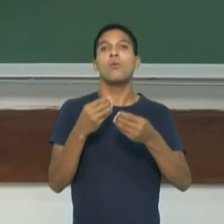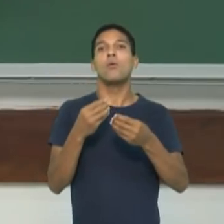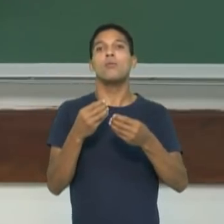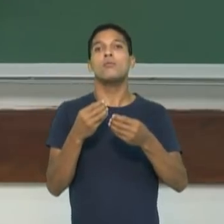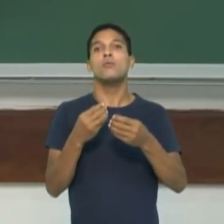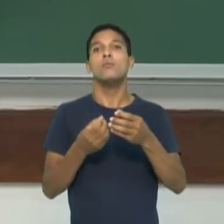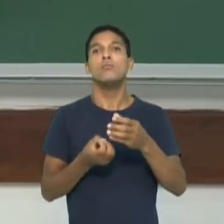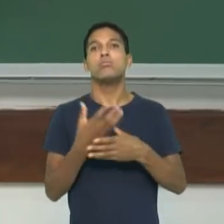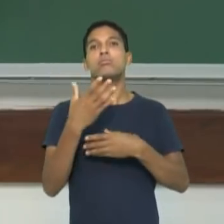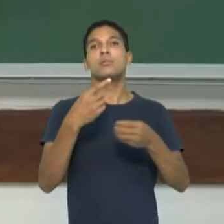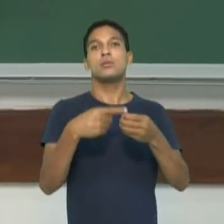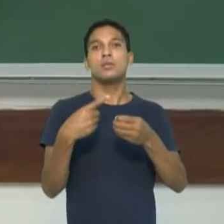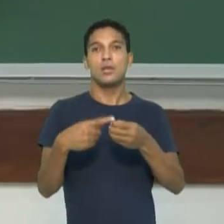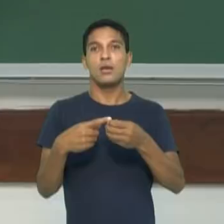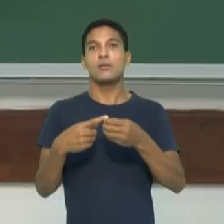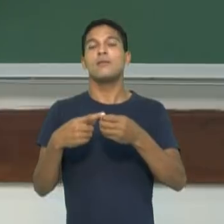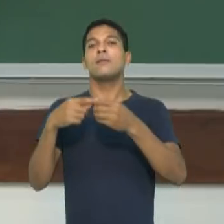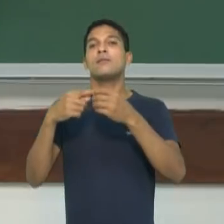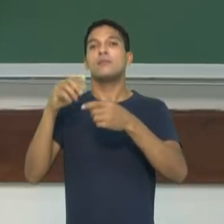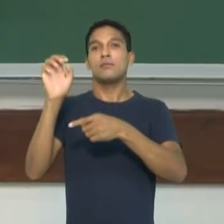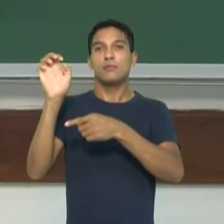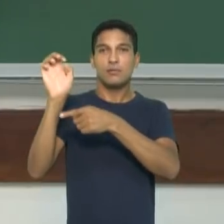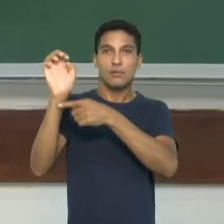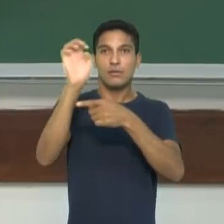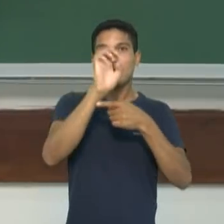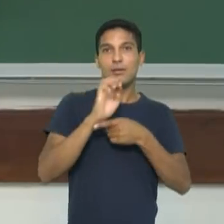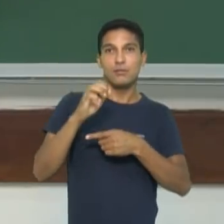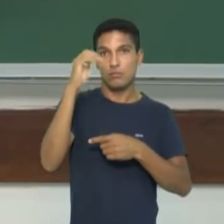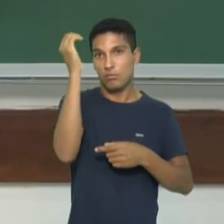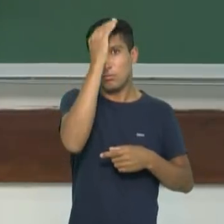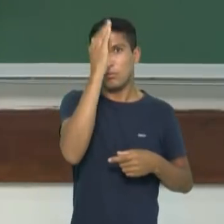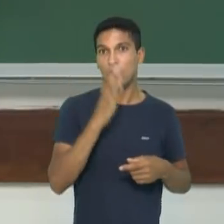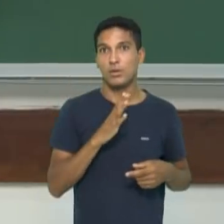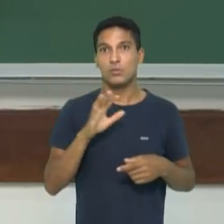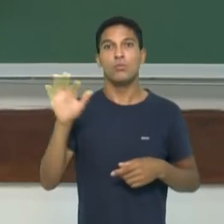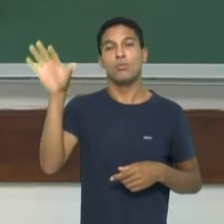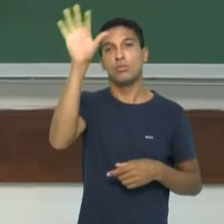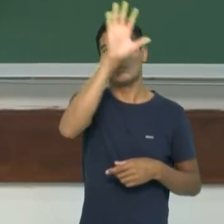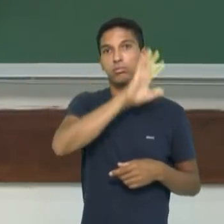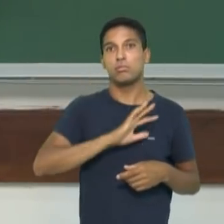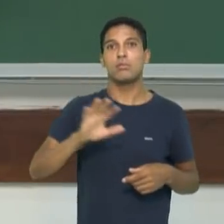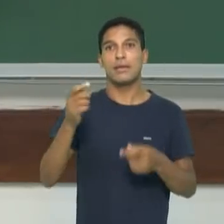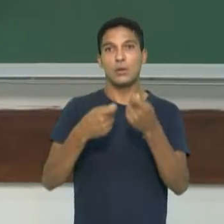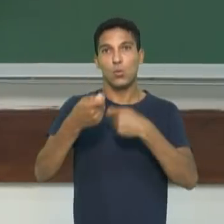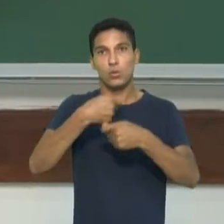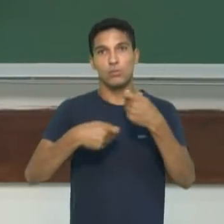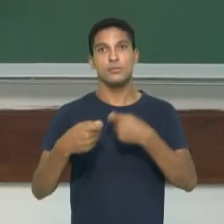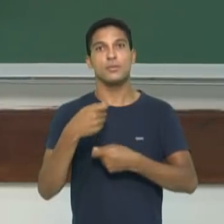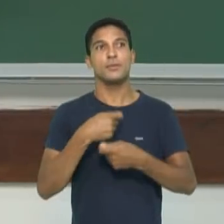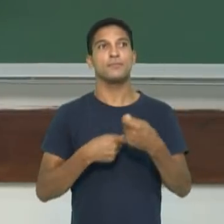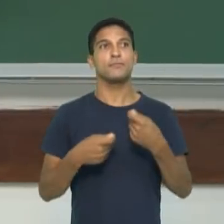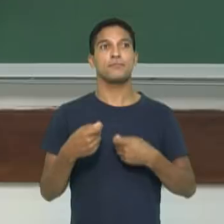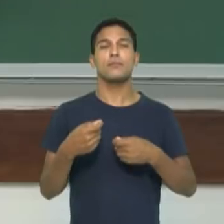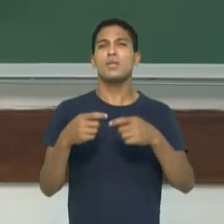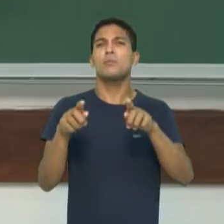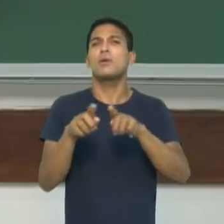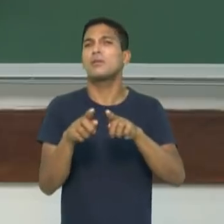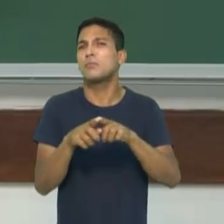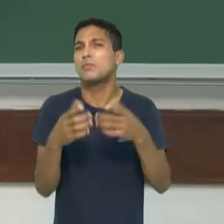descobrir no nosso país, da construção. Professora, e a tecnologia? Lembra do começo da aula? Eu não